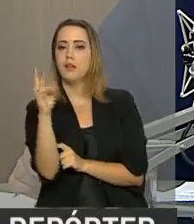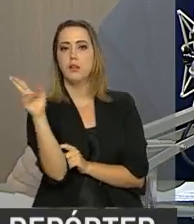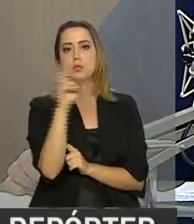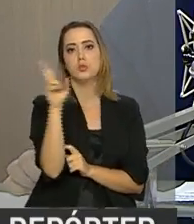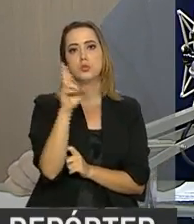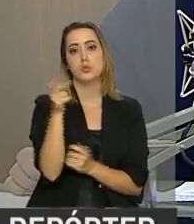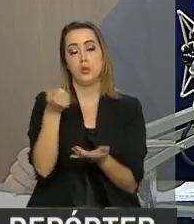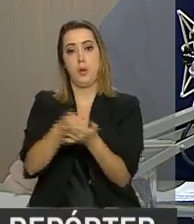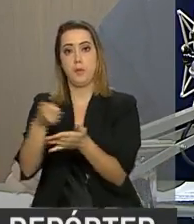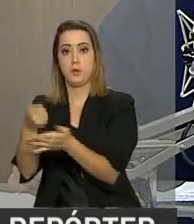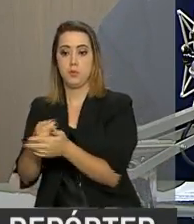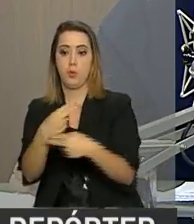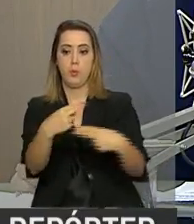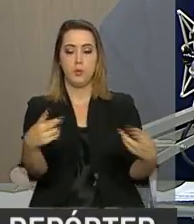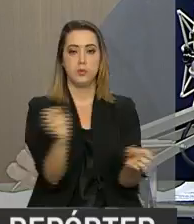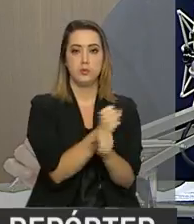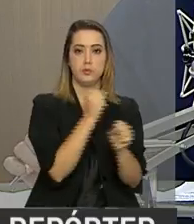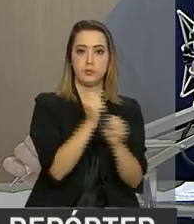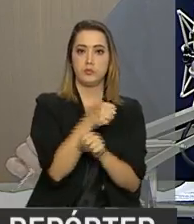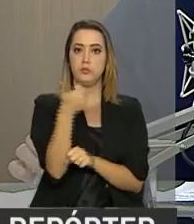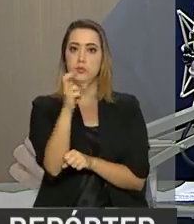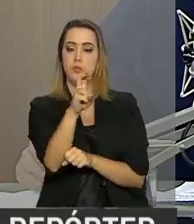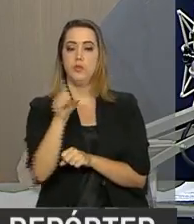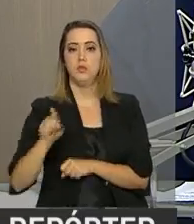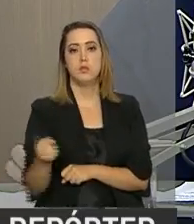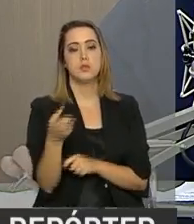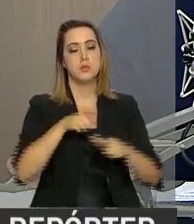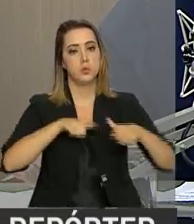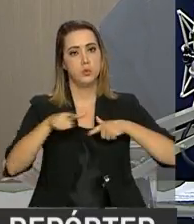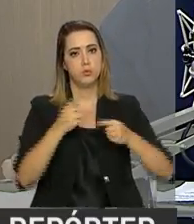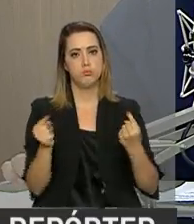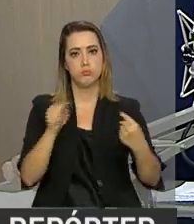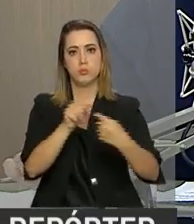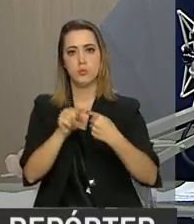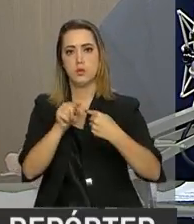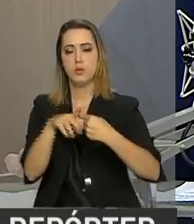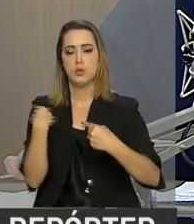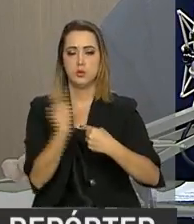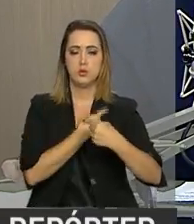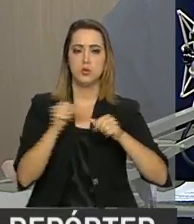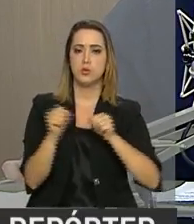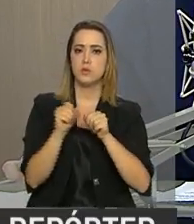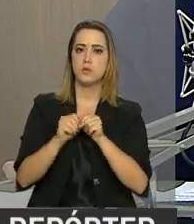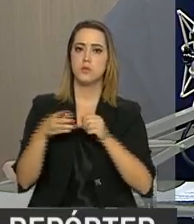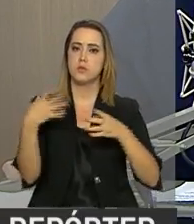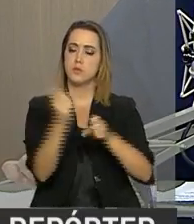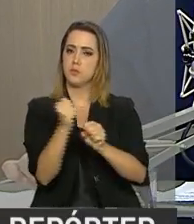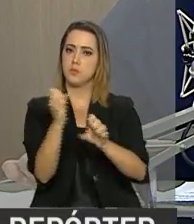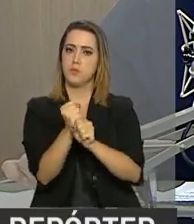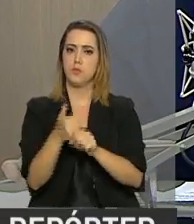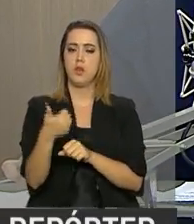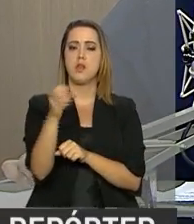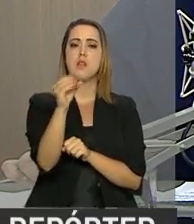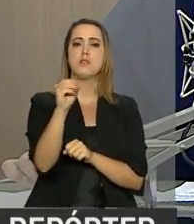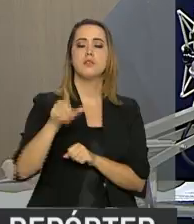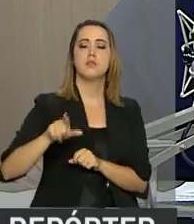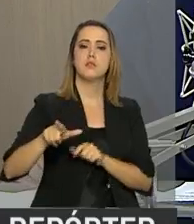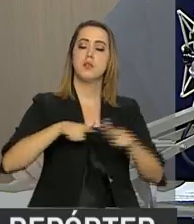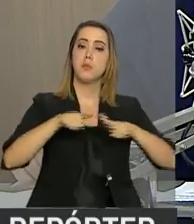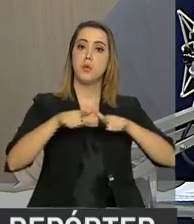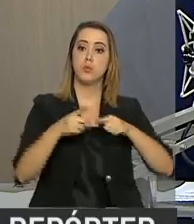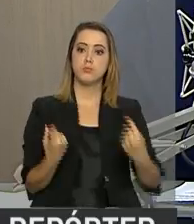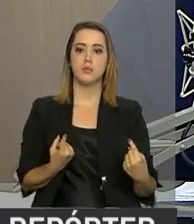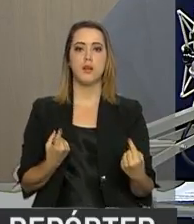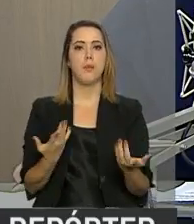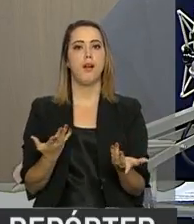conção com 15.000 empregos diretos ou seja se fizermos aí uma conta de 7 bilhões temos quase 100.000 empregos diretos O que